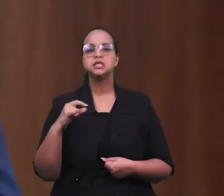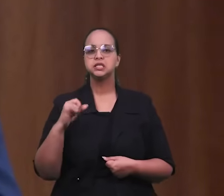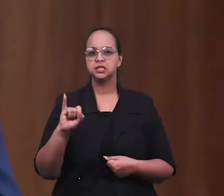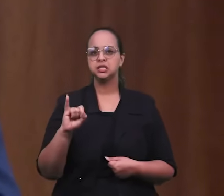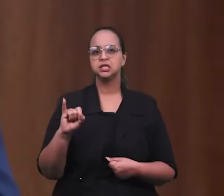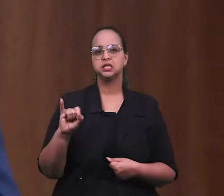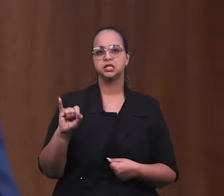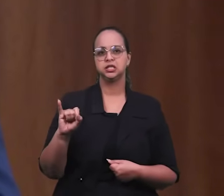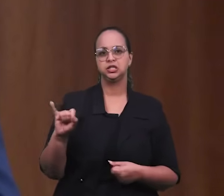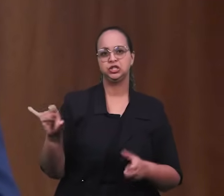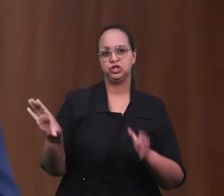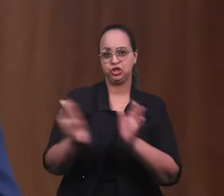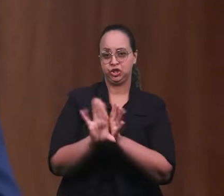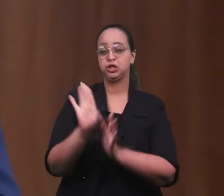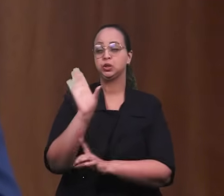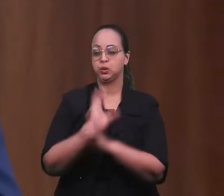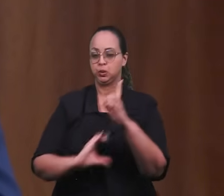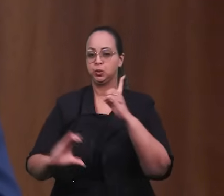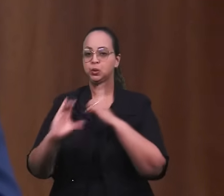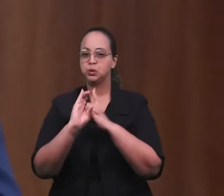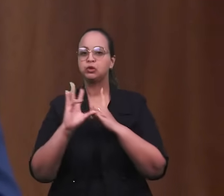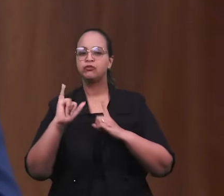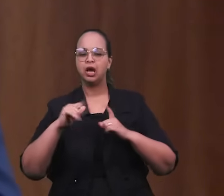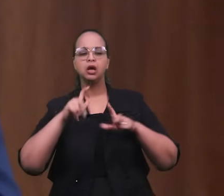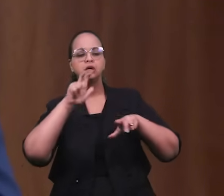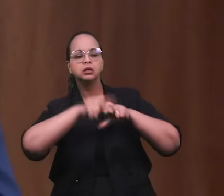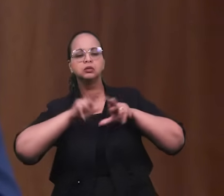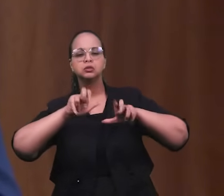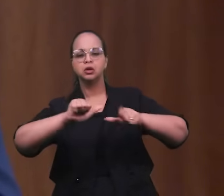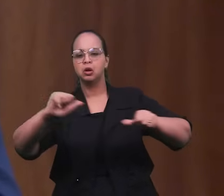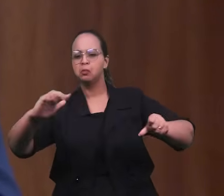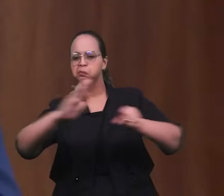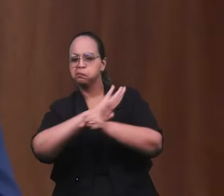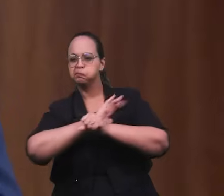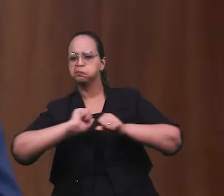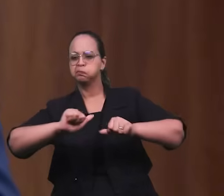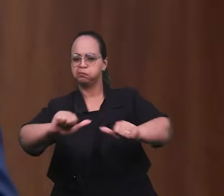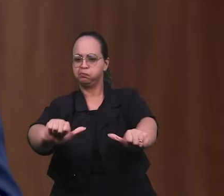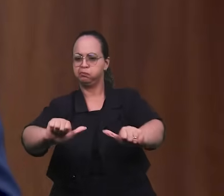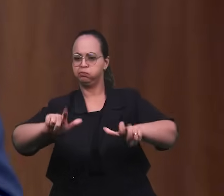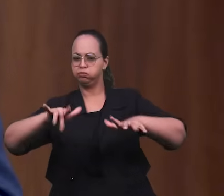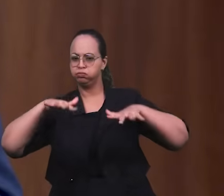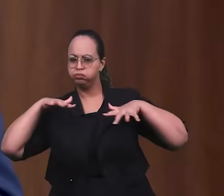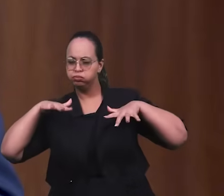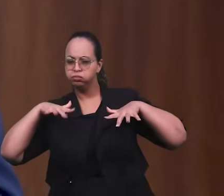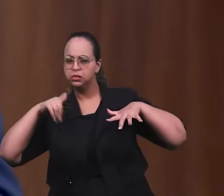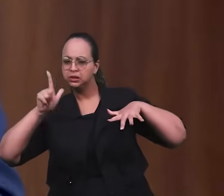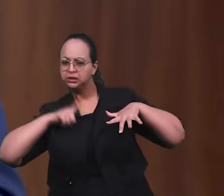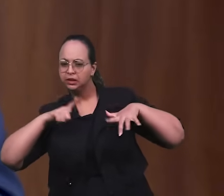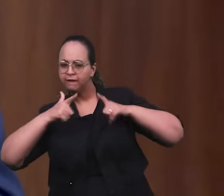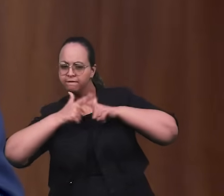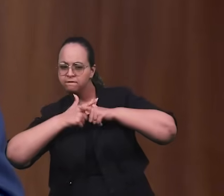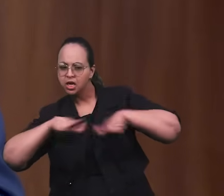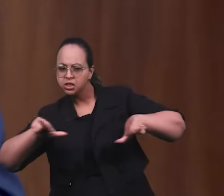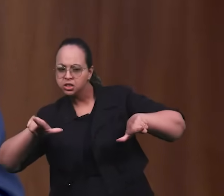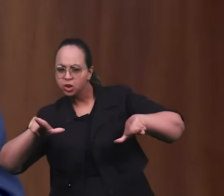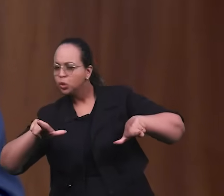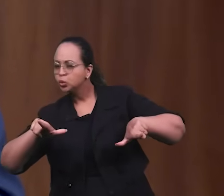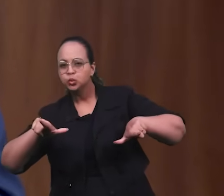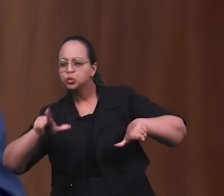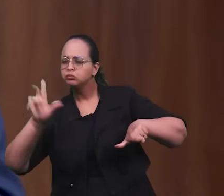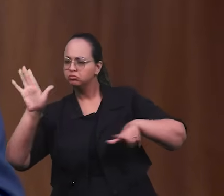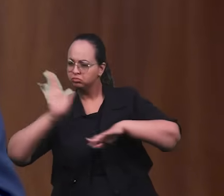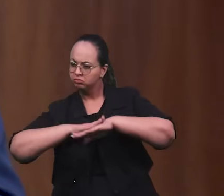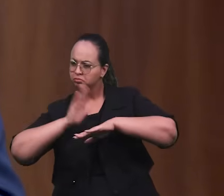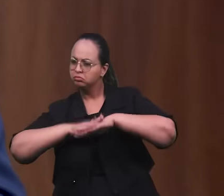culto, levá-las até onde elas vão sentar, não é? Porque às vezes o diácono fica lá atrás, em pé, não, a pessoa, um